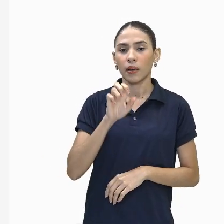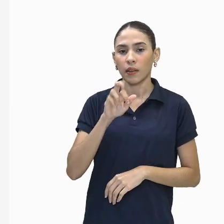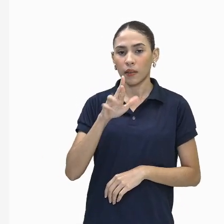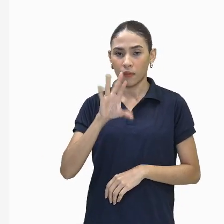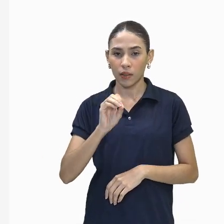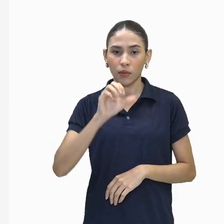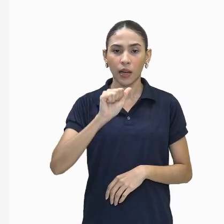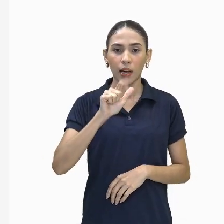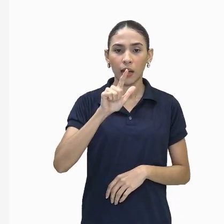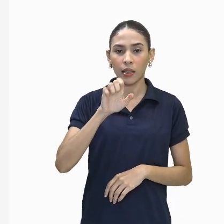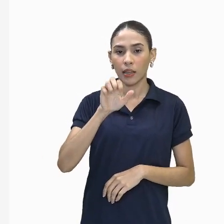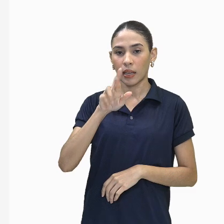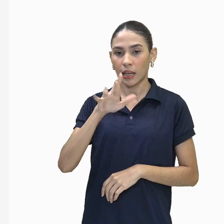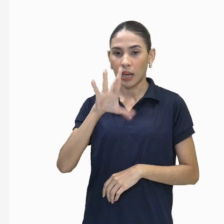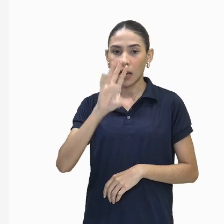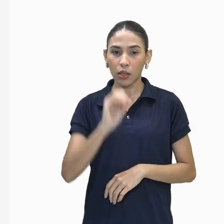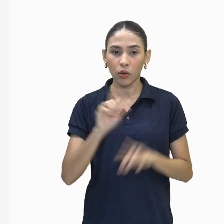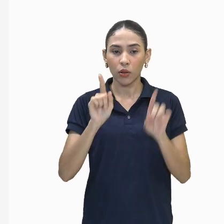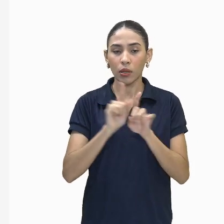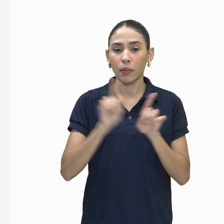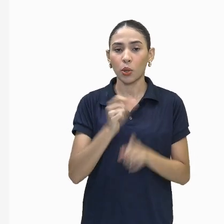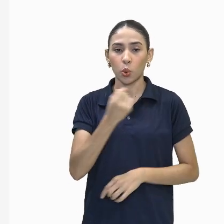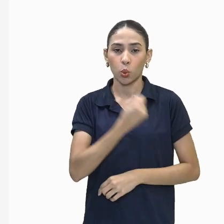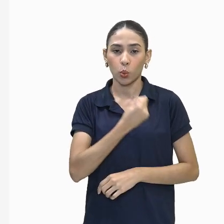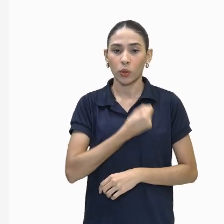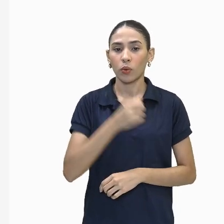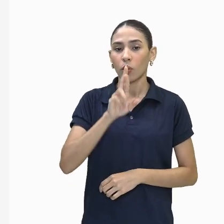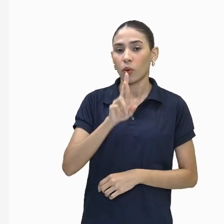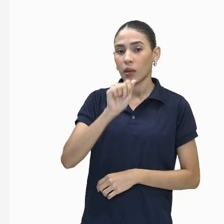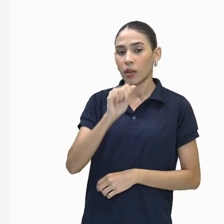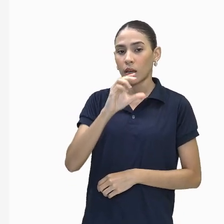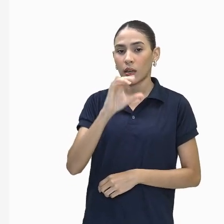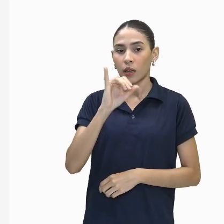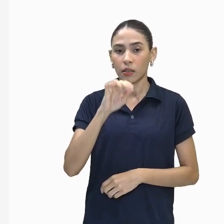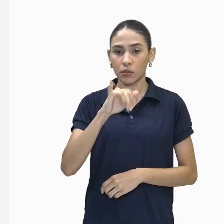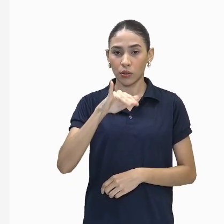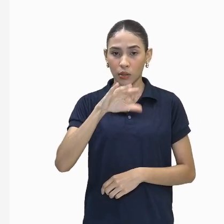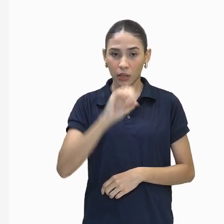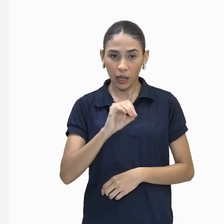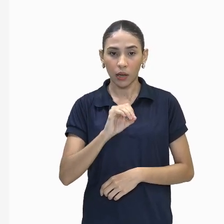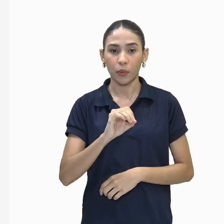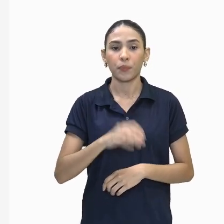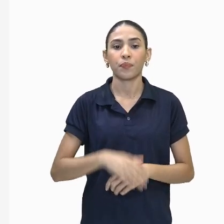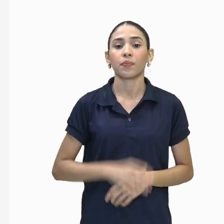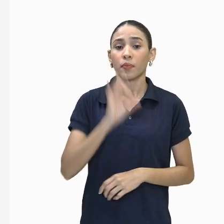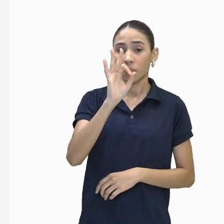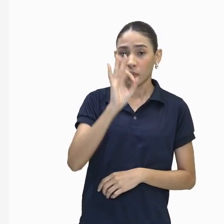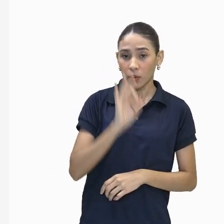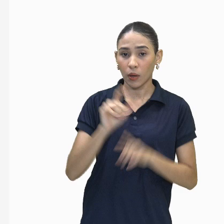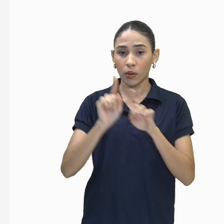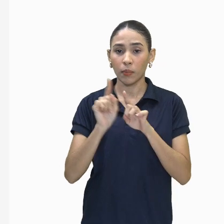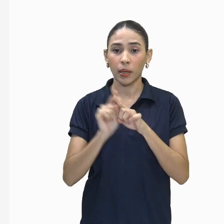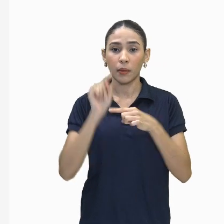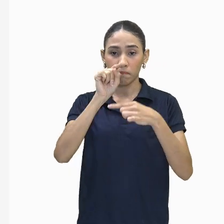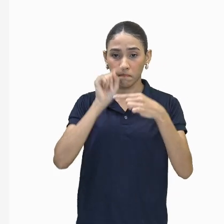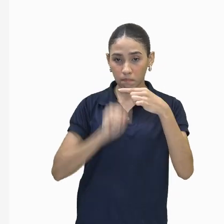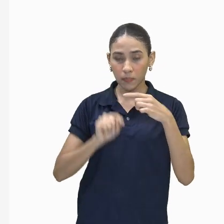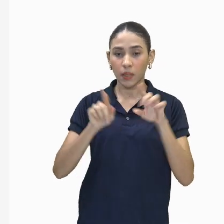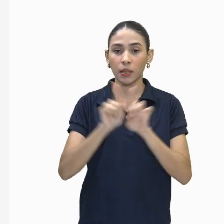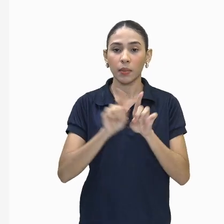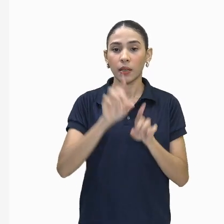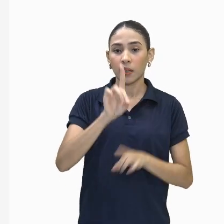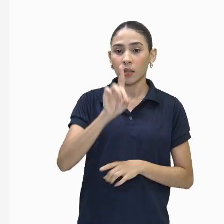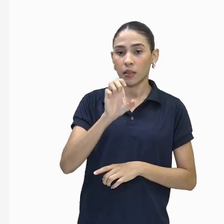expressando-a por número racional, forma fracionária, forma decimal e percentual, e comparar esse